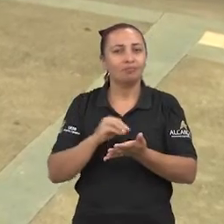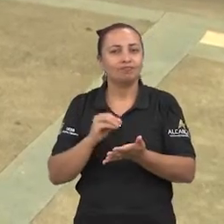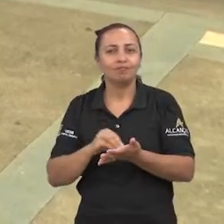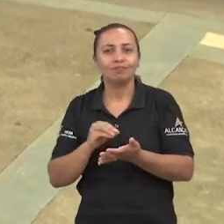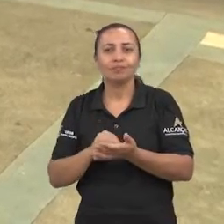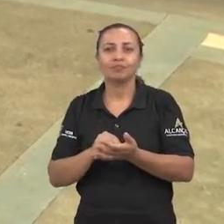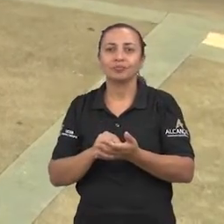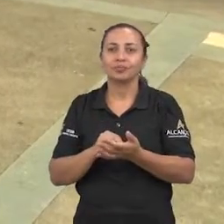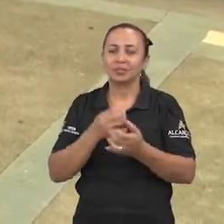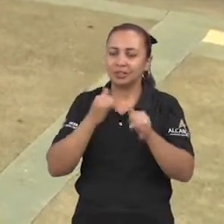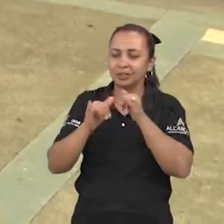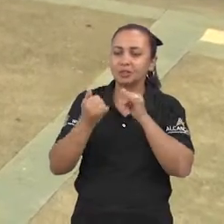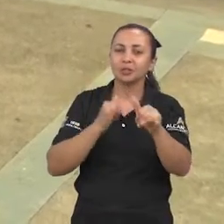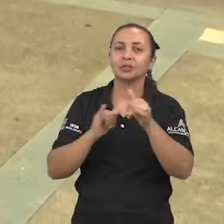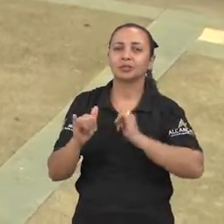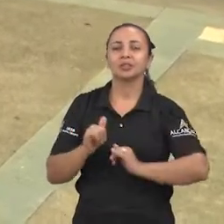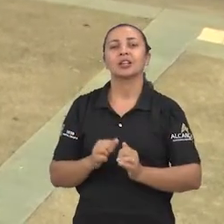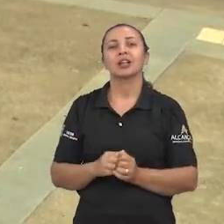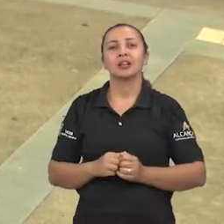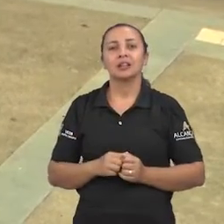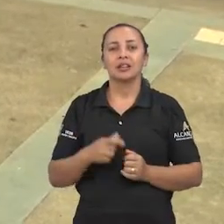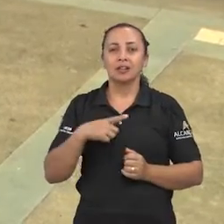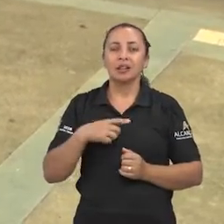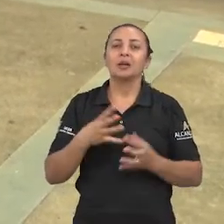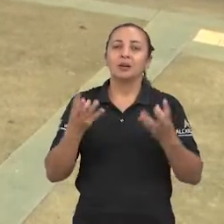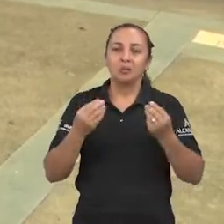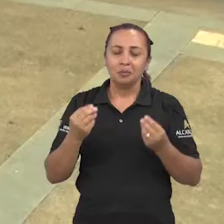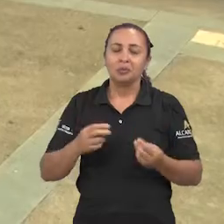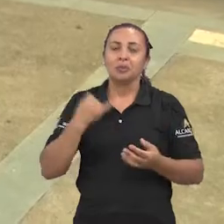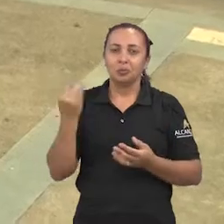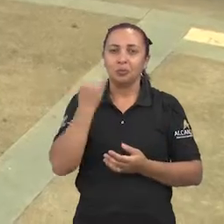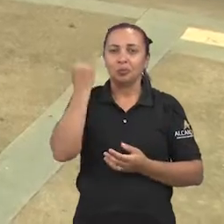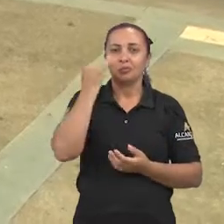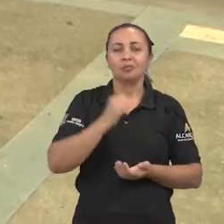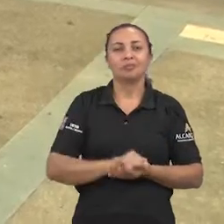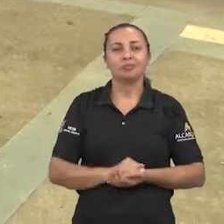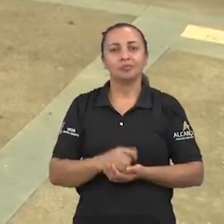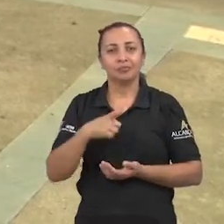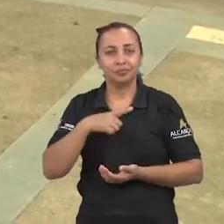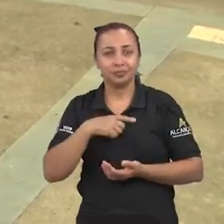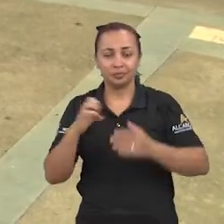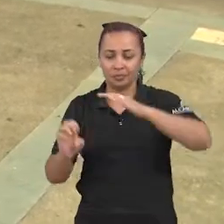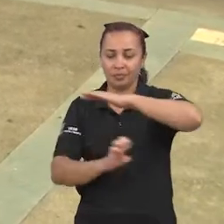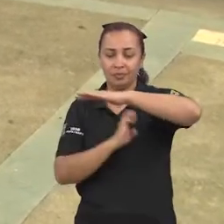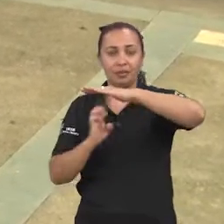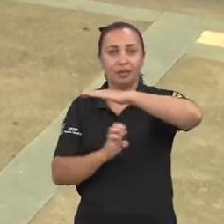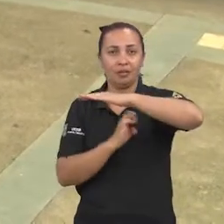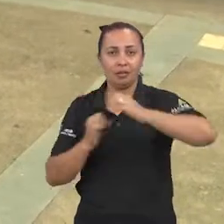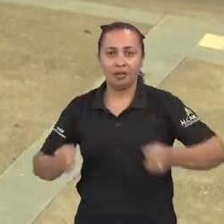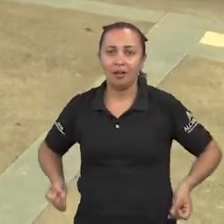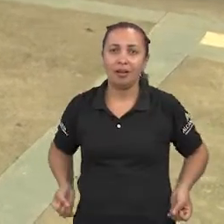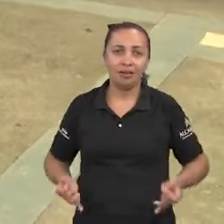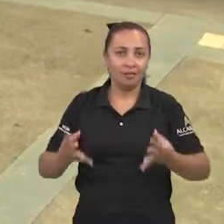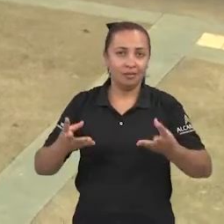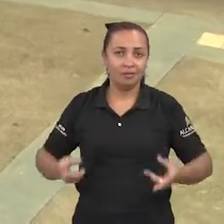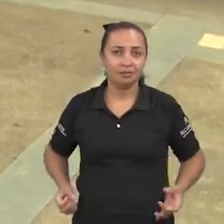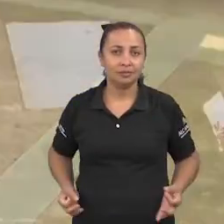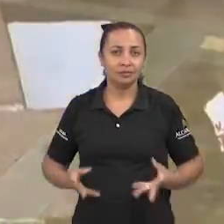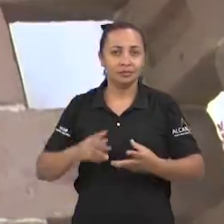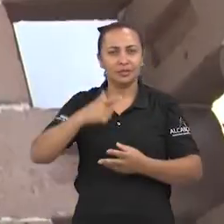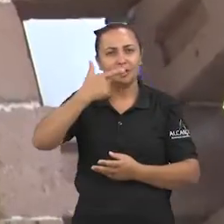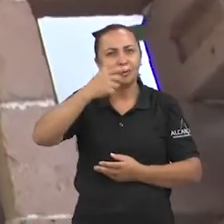deficitário do sistema de produção de energia, né? Então é bastante significativo. Tem empresas que gastam 20